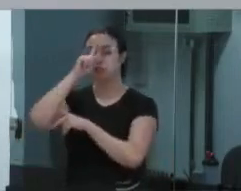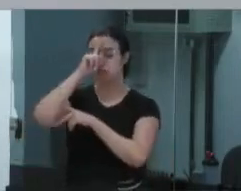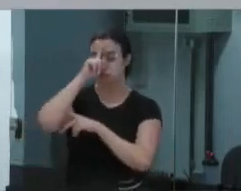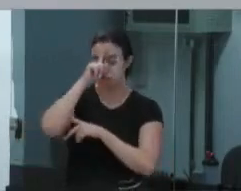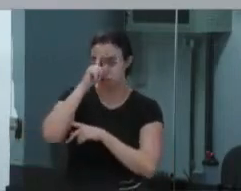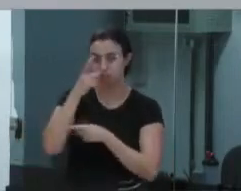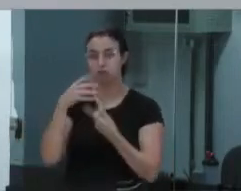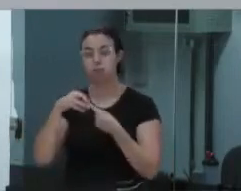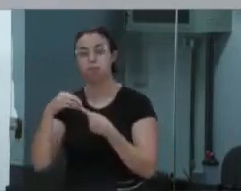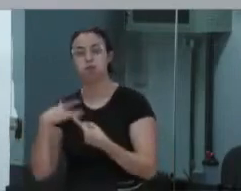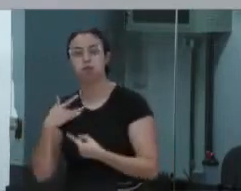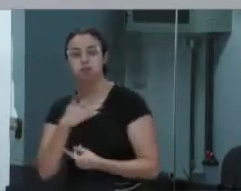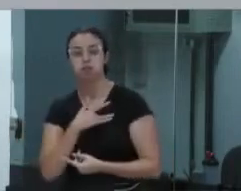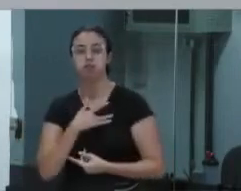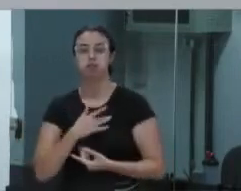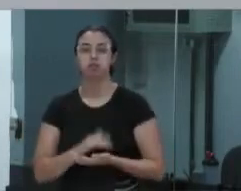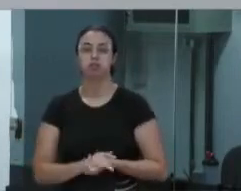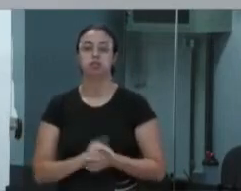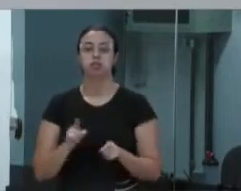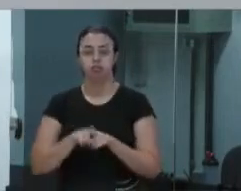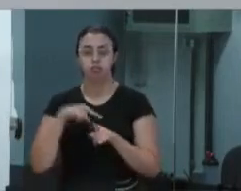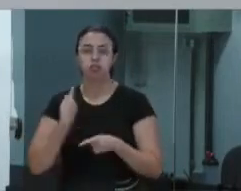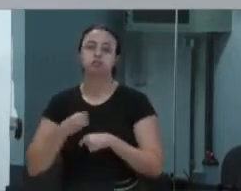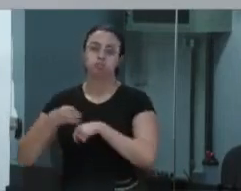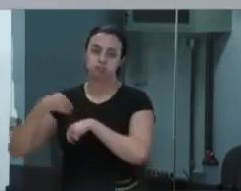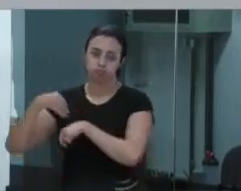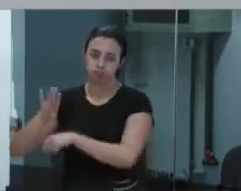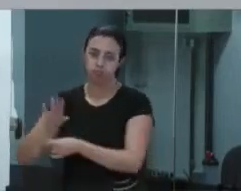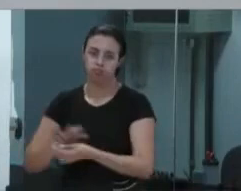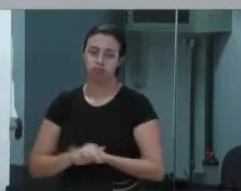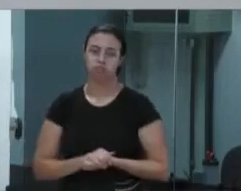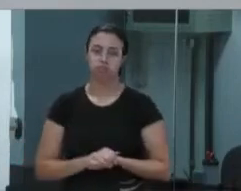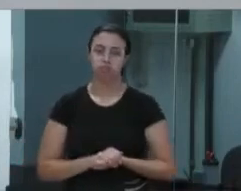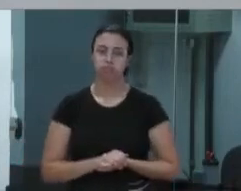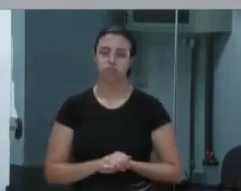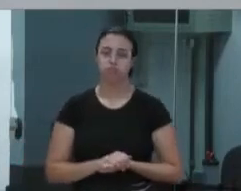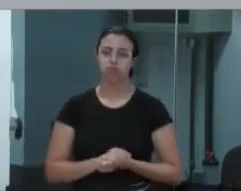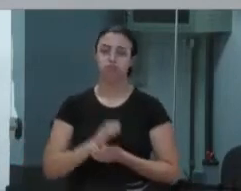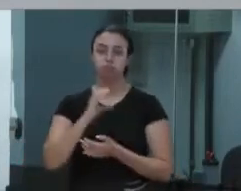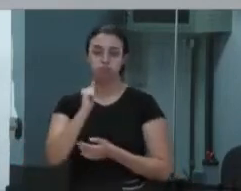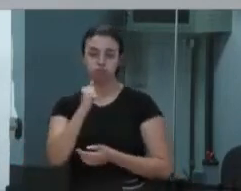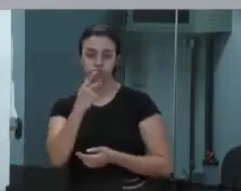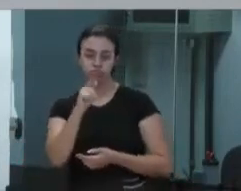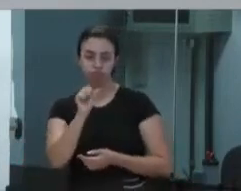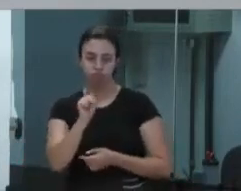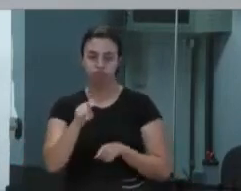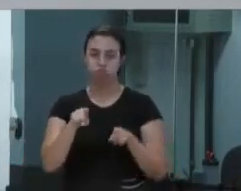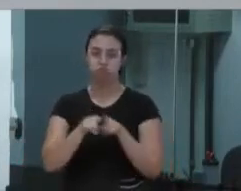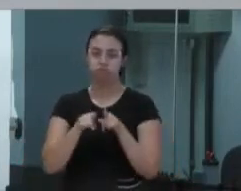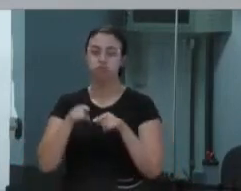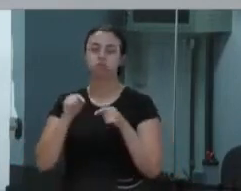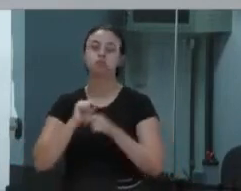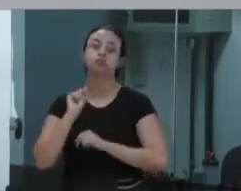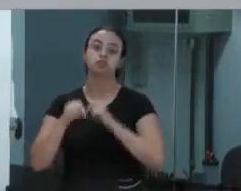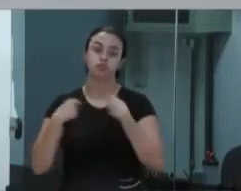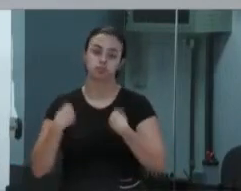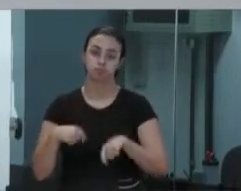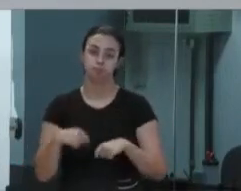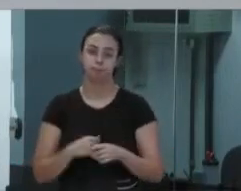atendimento específico ali. A gente também faz essa articulação, leva para o CAPS, né, e faz o que for